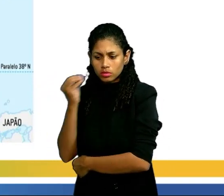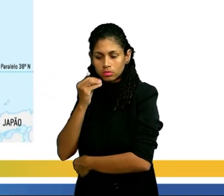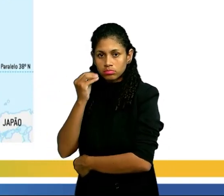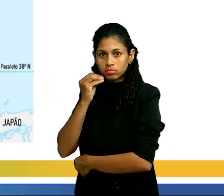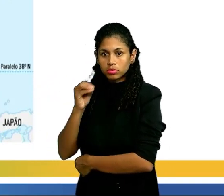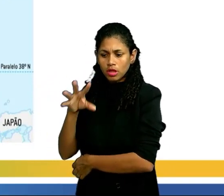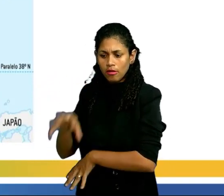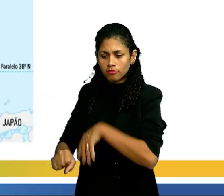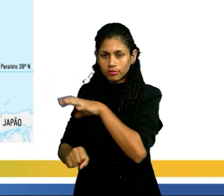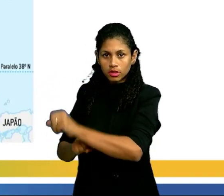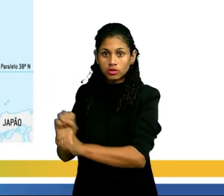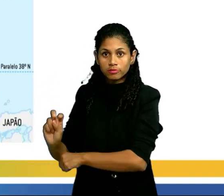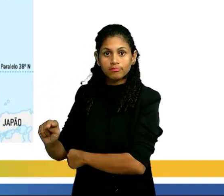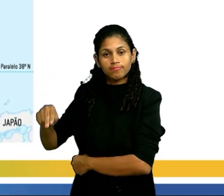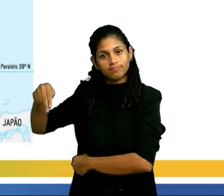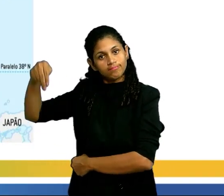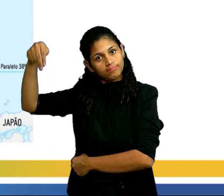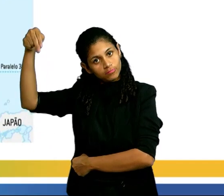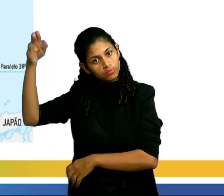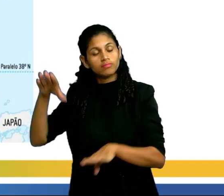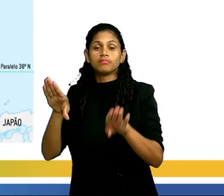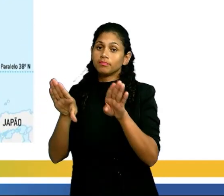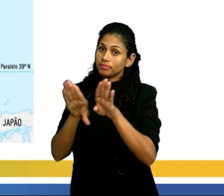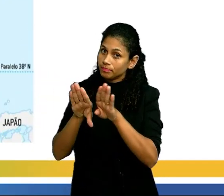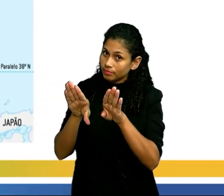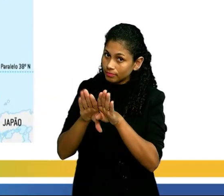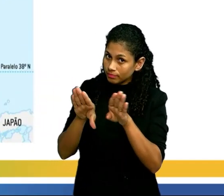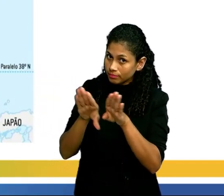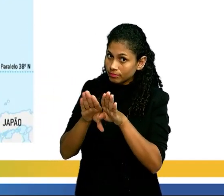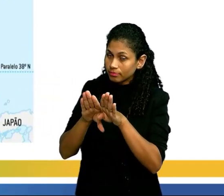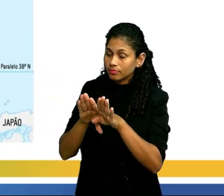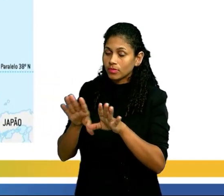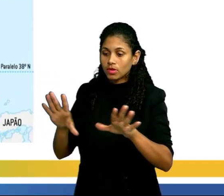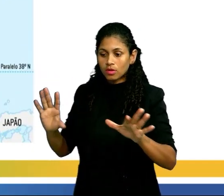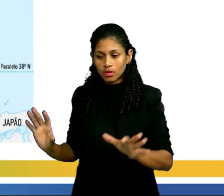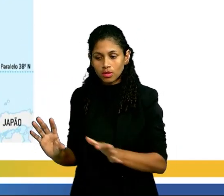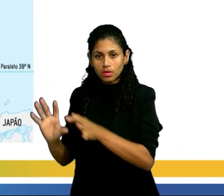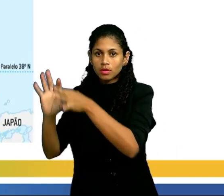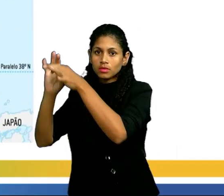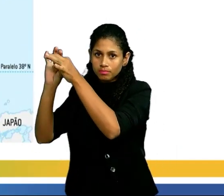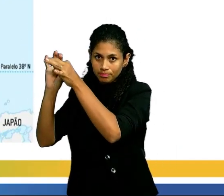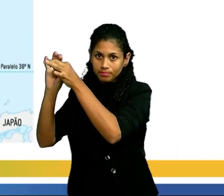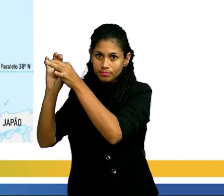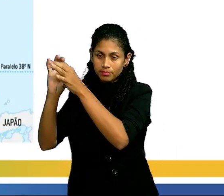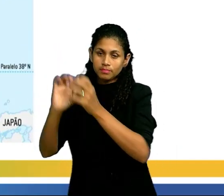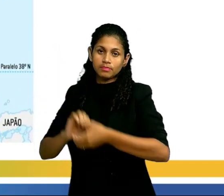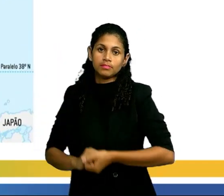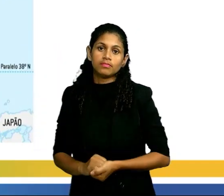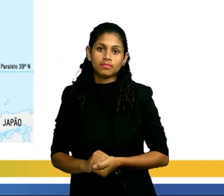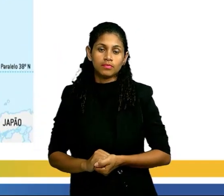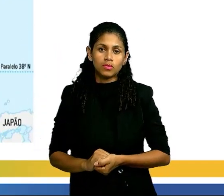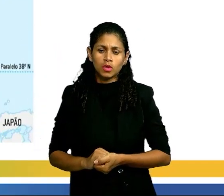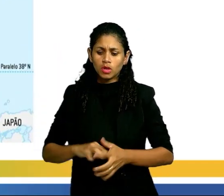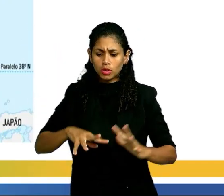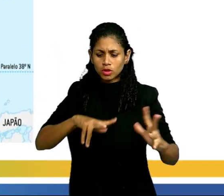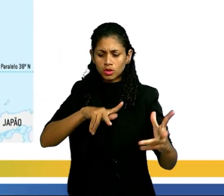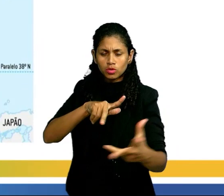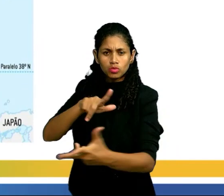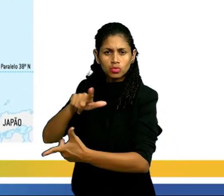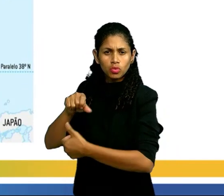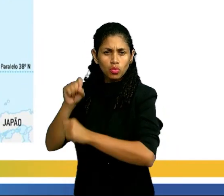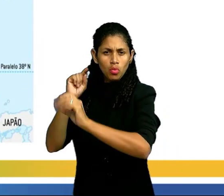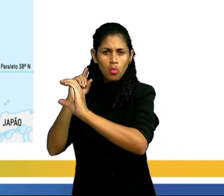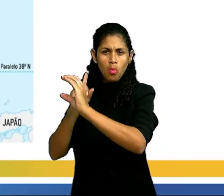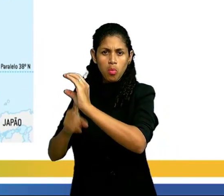na parte norte, tentando unificar a Coreia e torná-la completamente capitalista, né? Então, essa é a primeira guerra